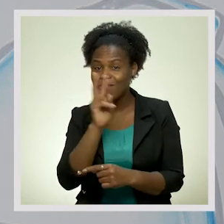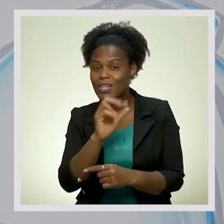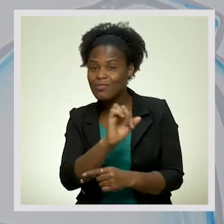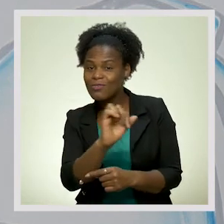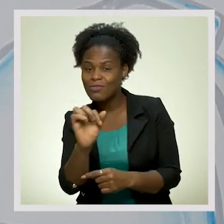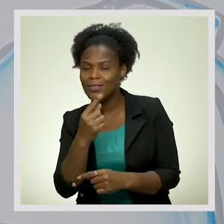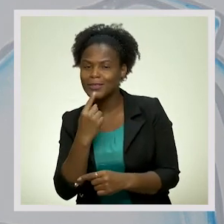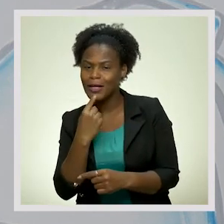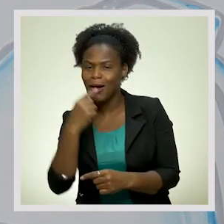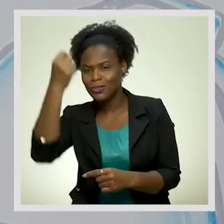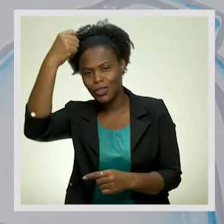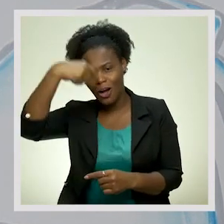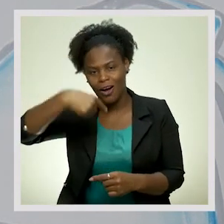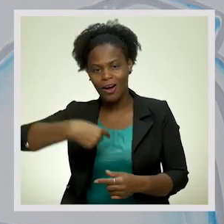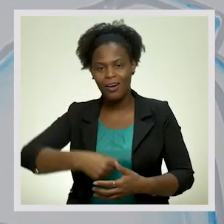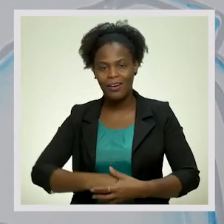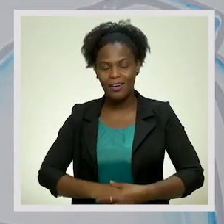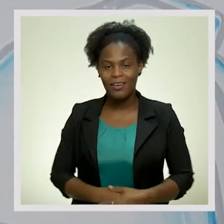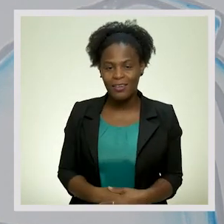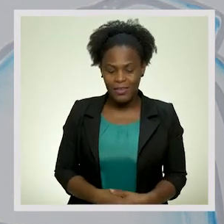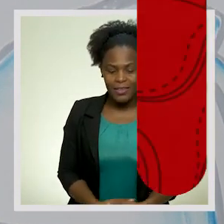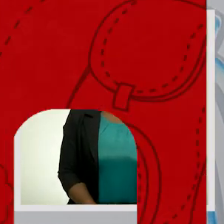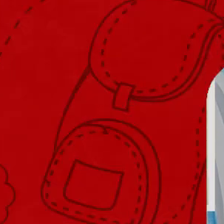já vi que, de facto, entenderam a história.